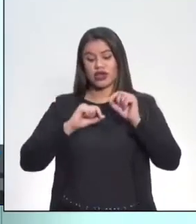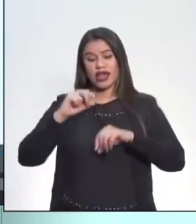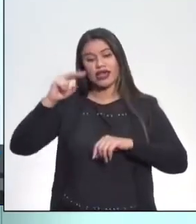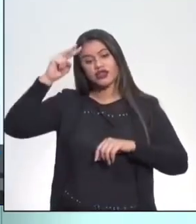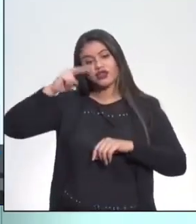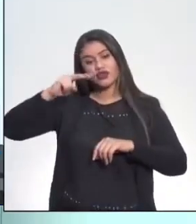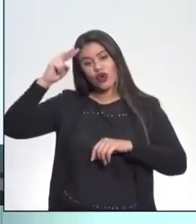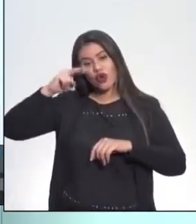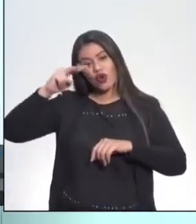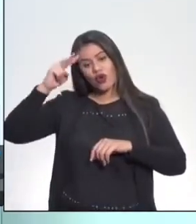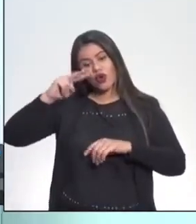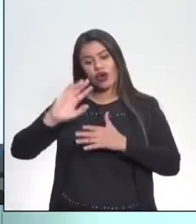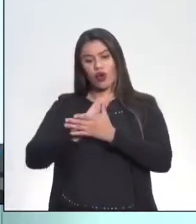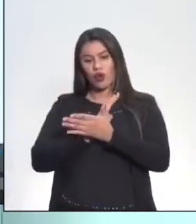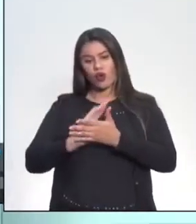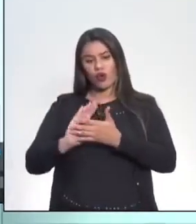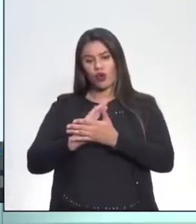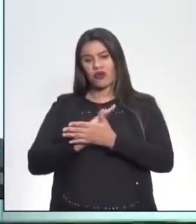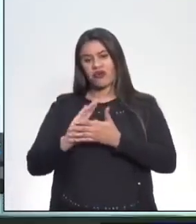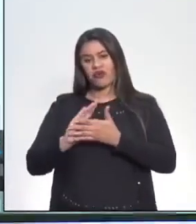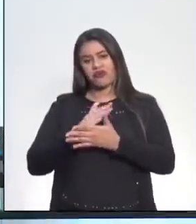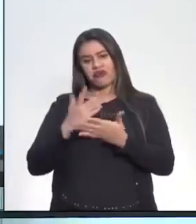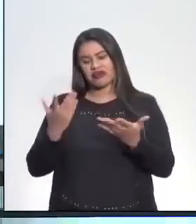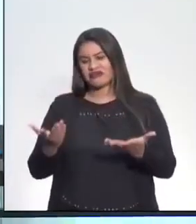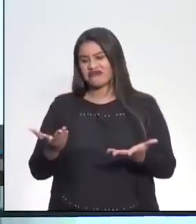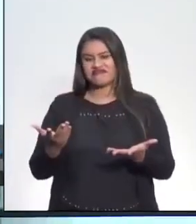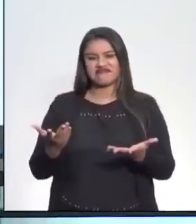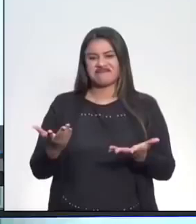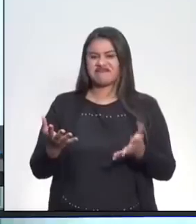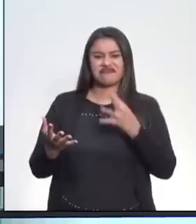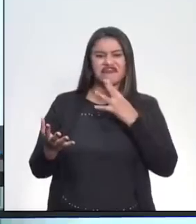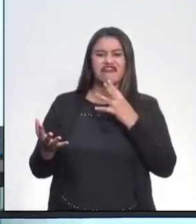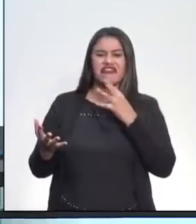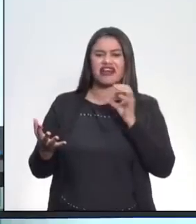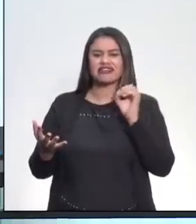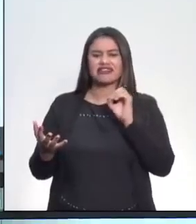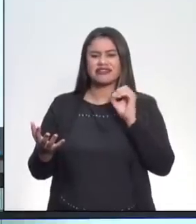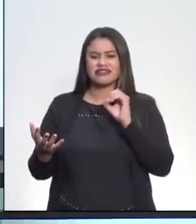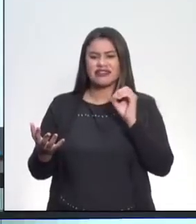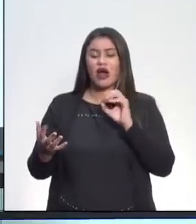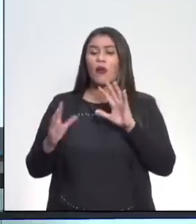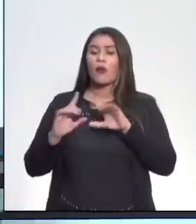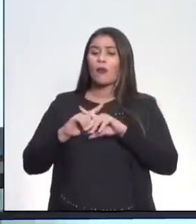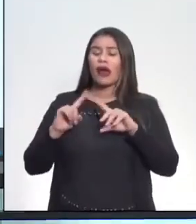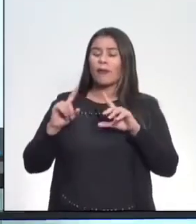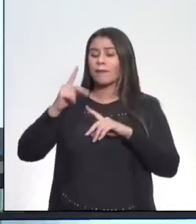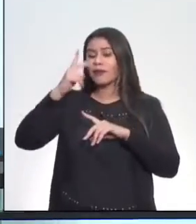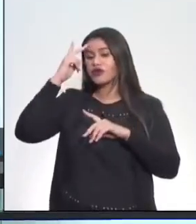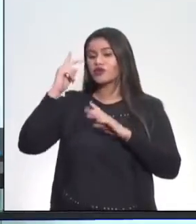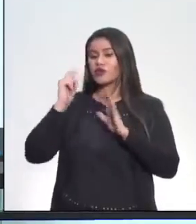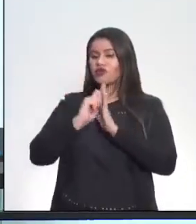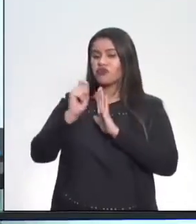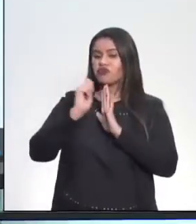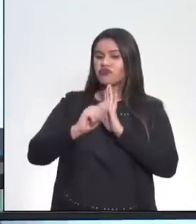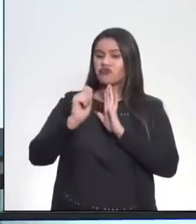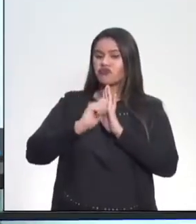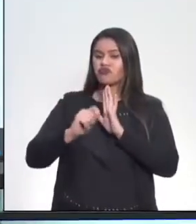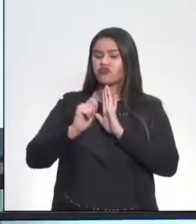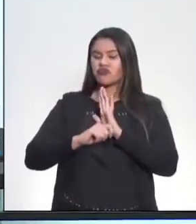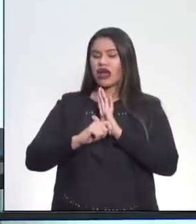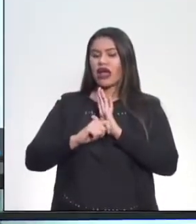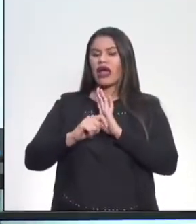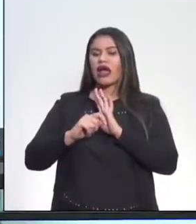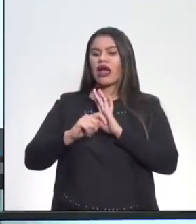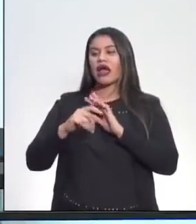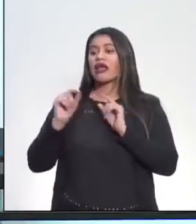né, que já não tem mais... Já caiu em domínio público, a gente nem sabe, né, a autoria daquelas histórias, ou daquela canção de